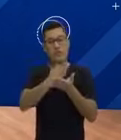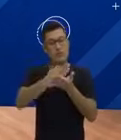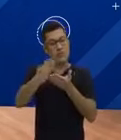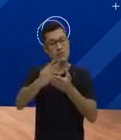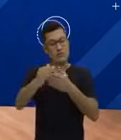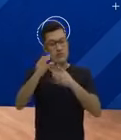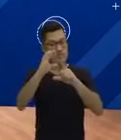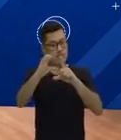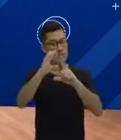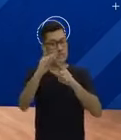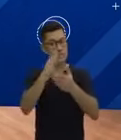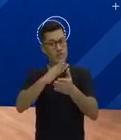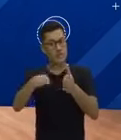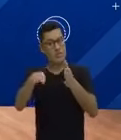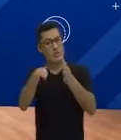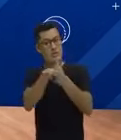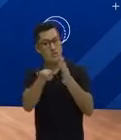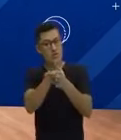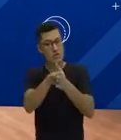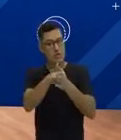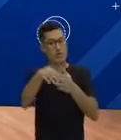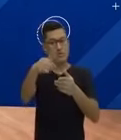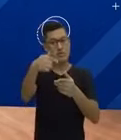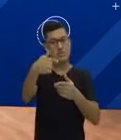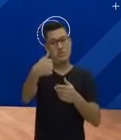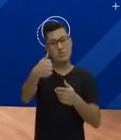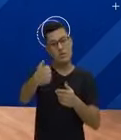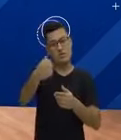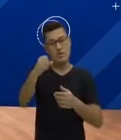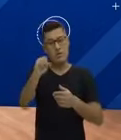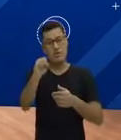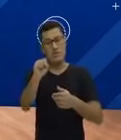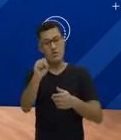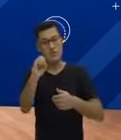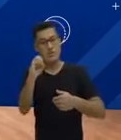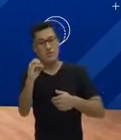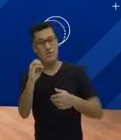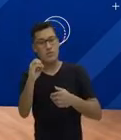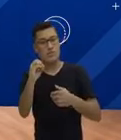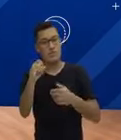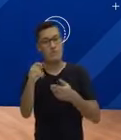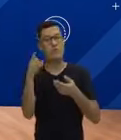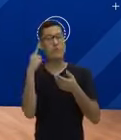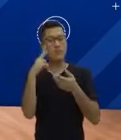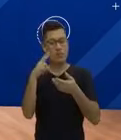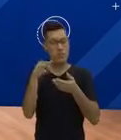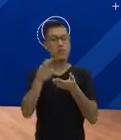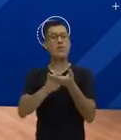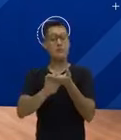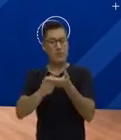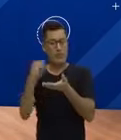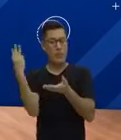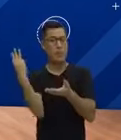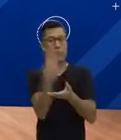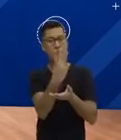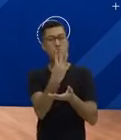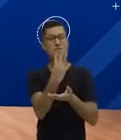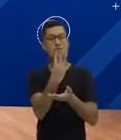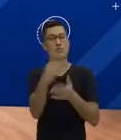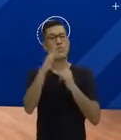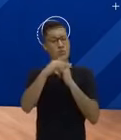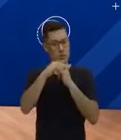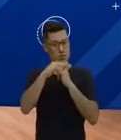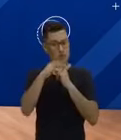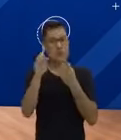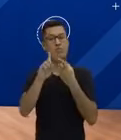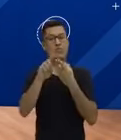e chegando a 108 municípios. Além disso, você pode acessar o Portal Cultura através do YouTube,